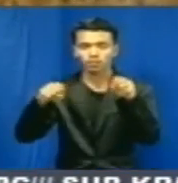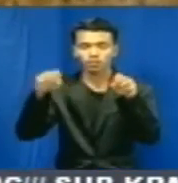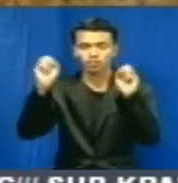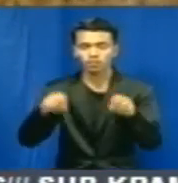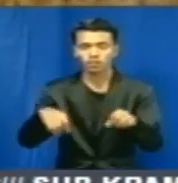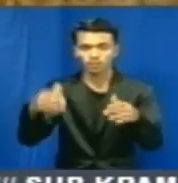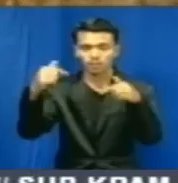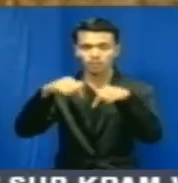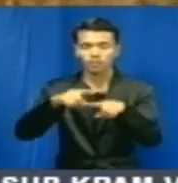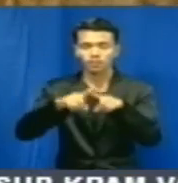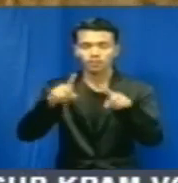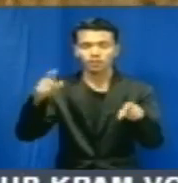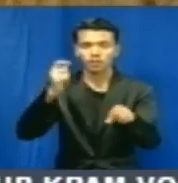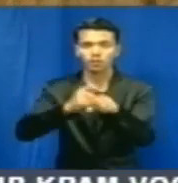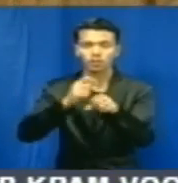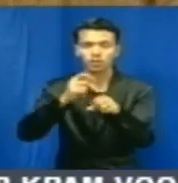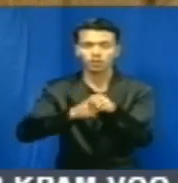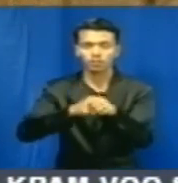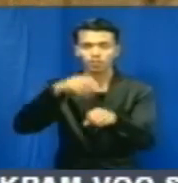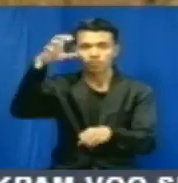Udang, dificulta que ele